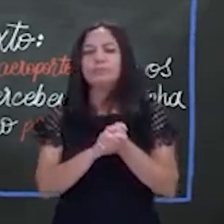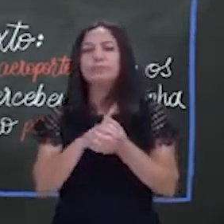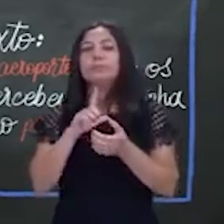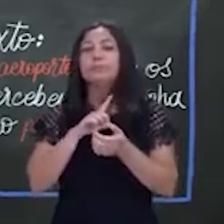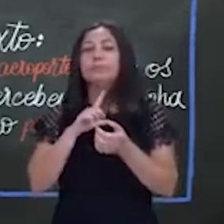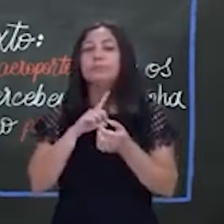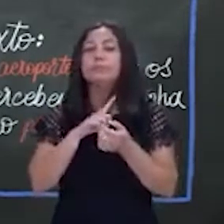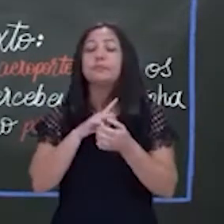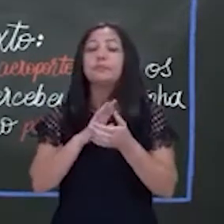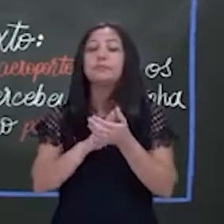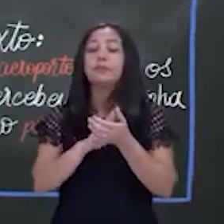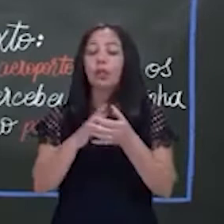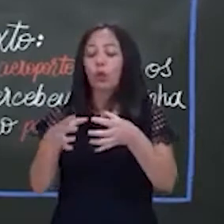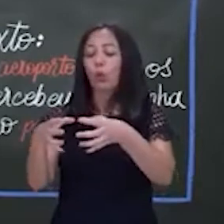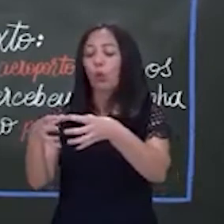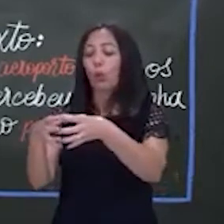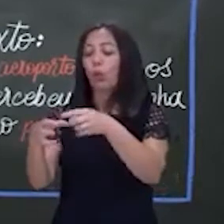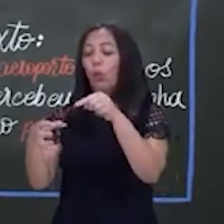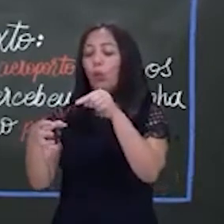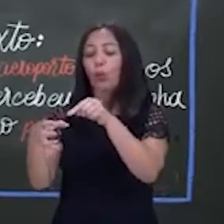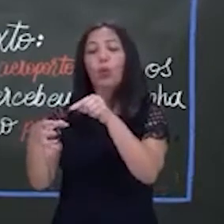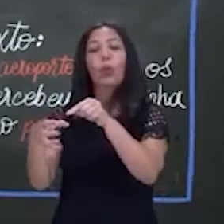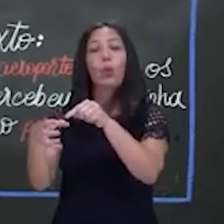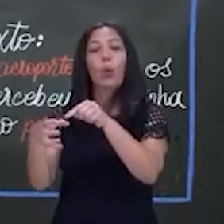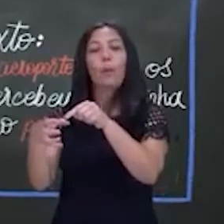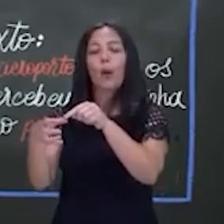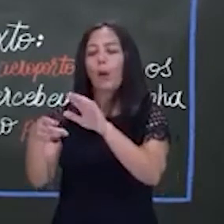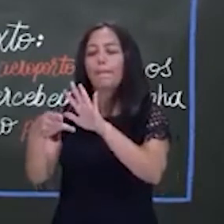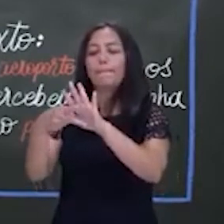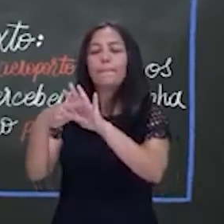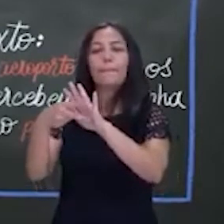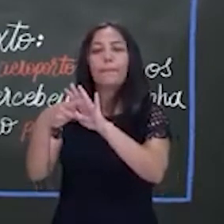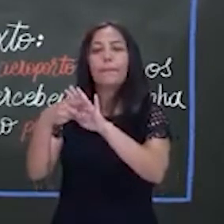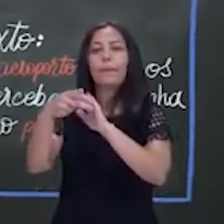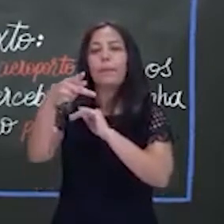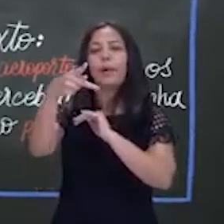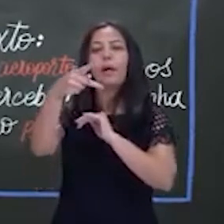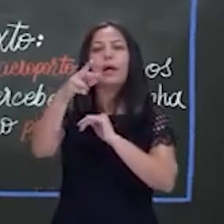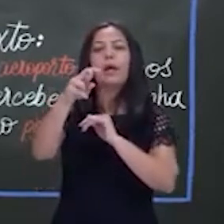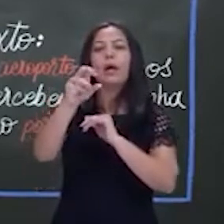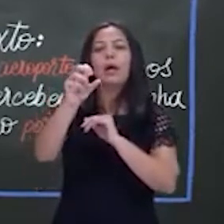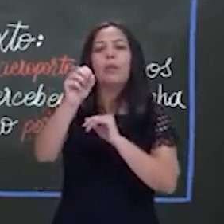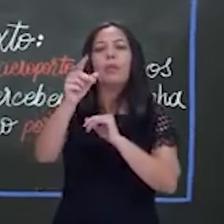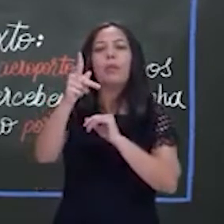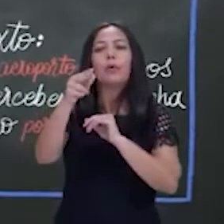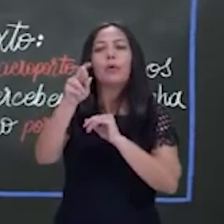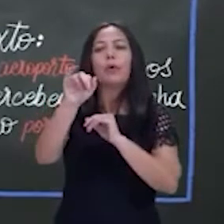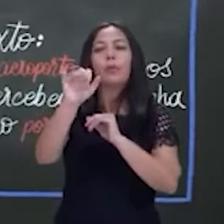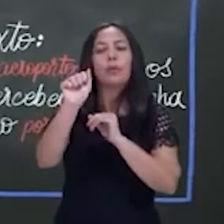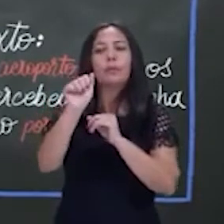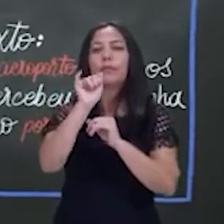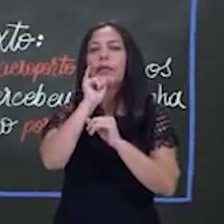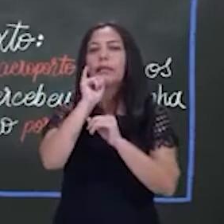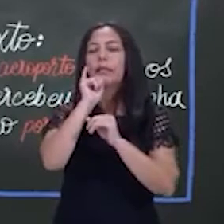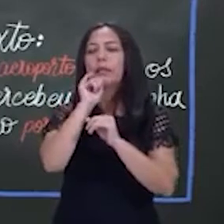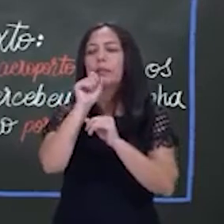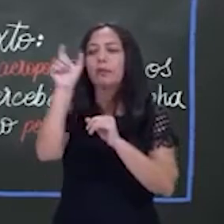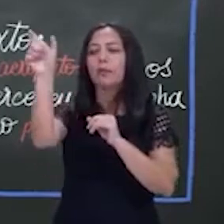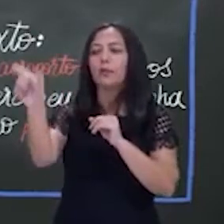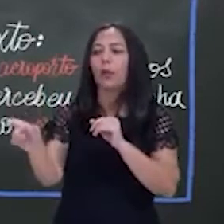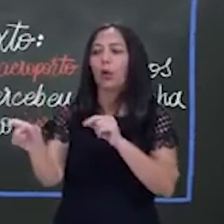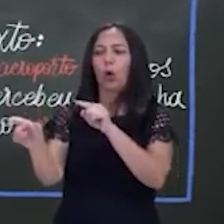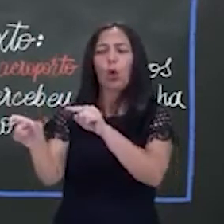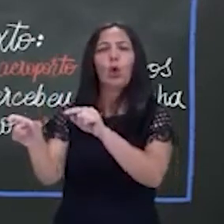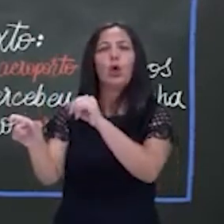Olha só, eu tenho uma classificação muito própria. Olha a palavra própria. Quando eu falo isso, por exemplo, que o